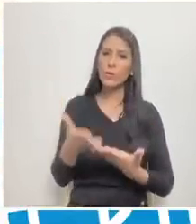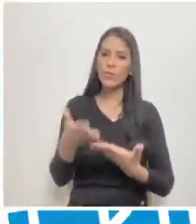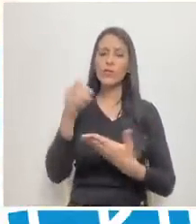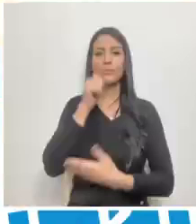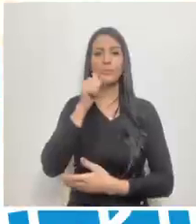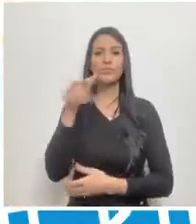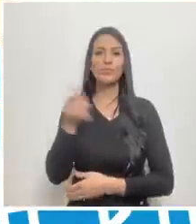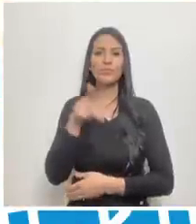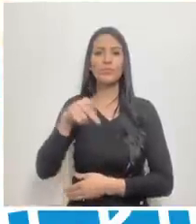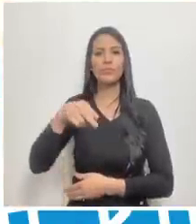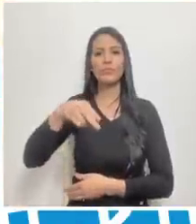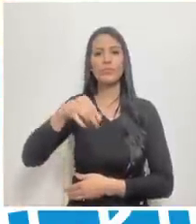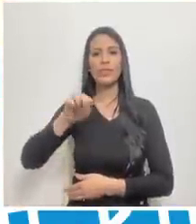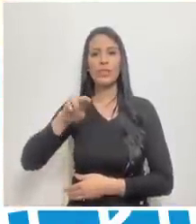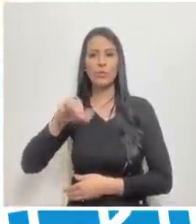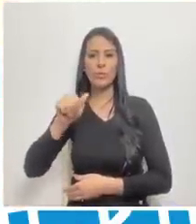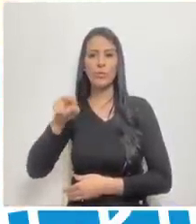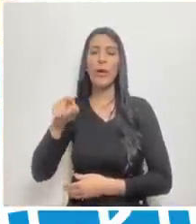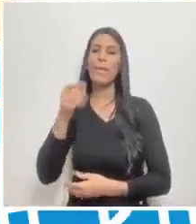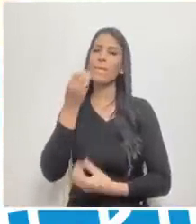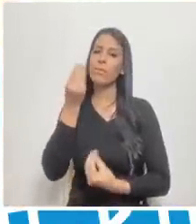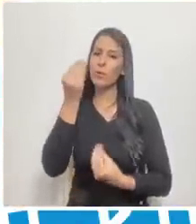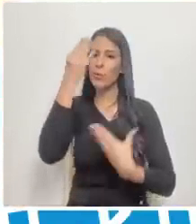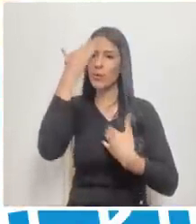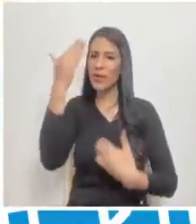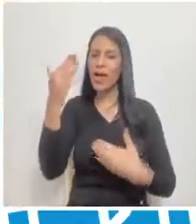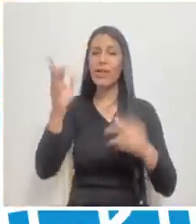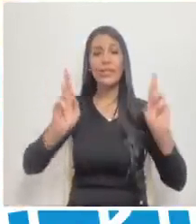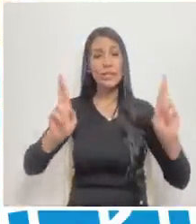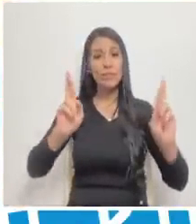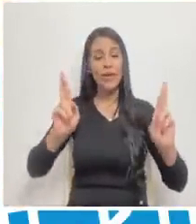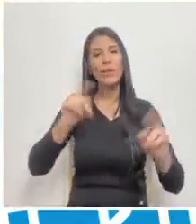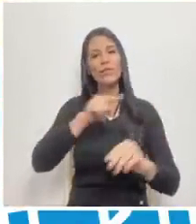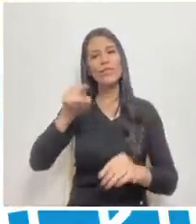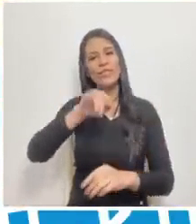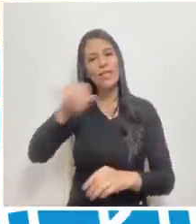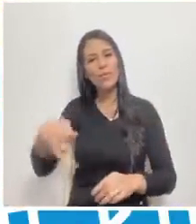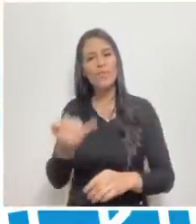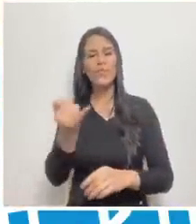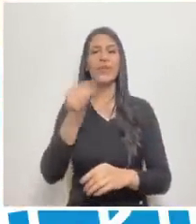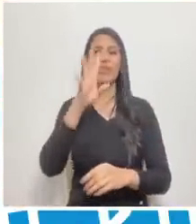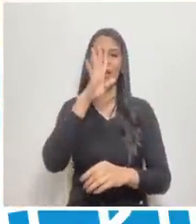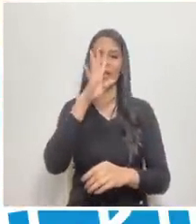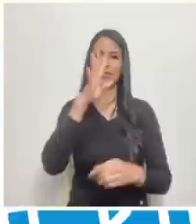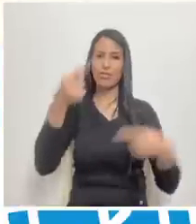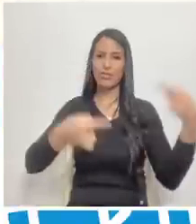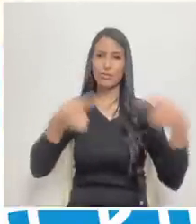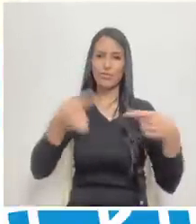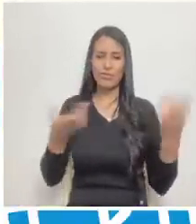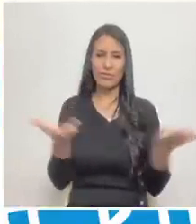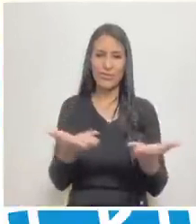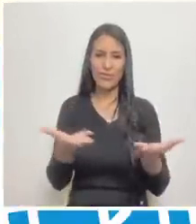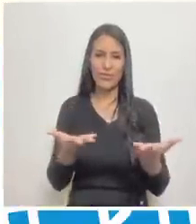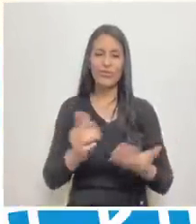Fontanive. Muito obrigada e espero que aproveitem bastante o debate de hoje. Por favor, Nilma.